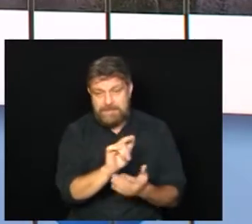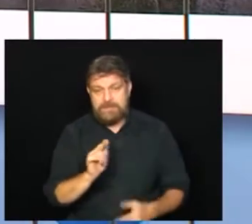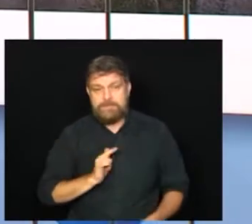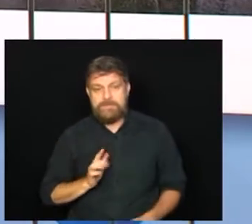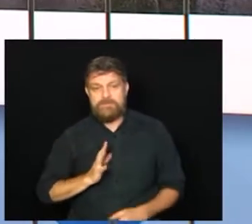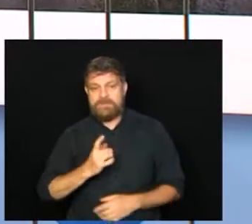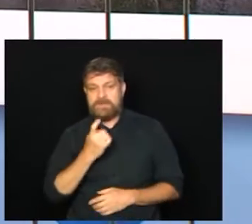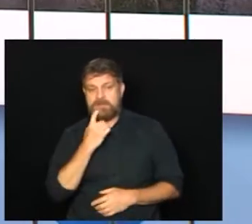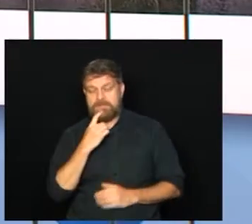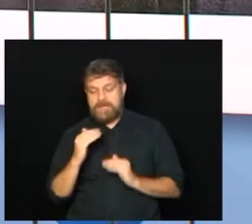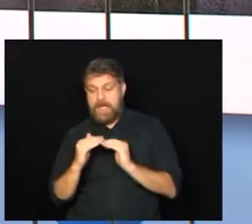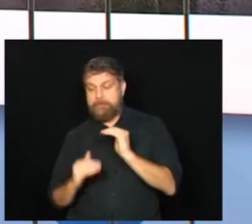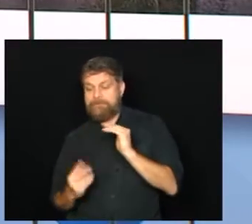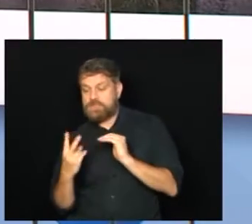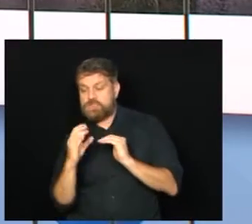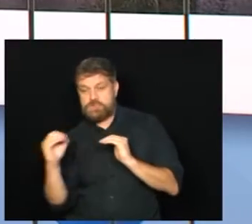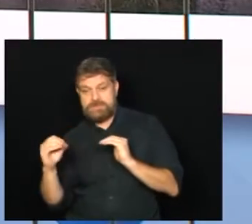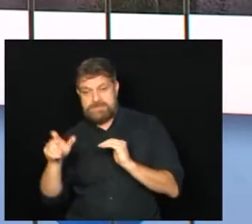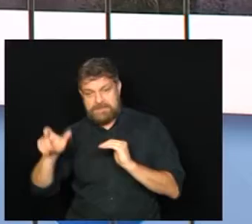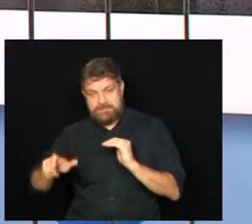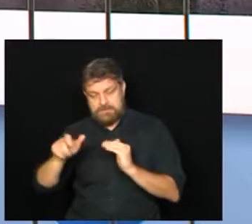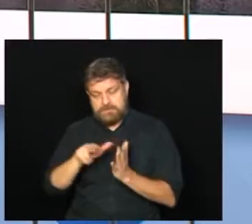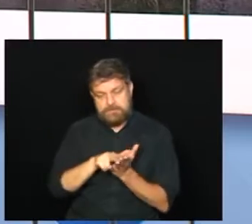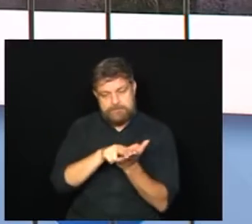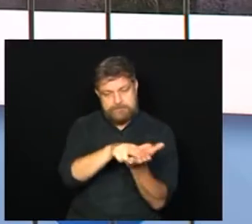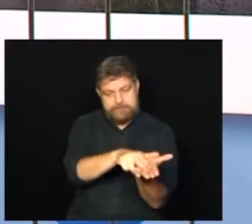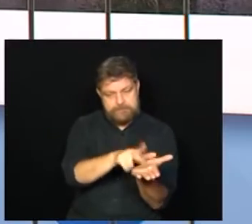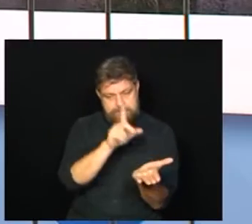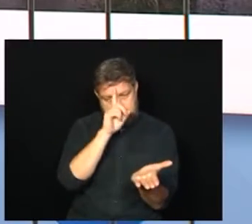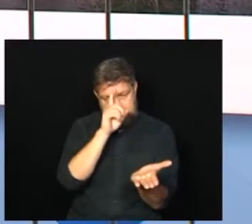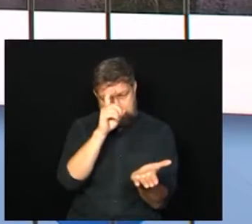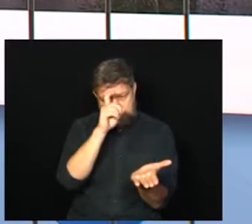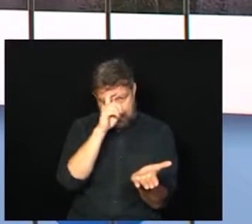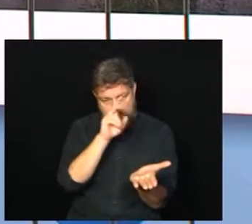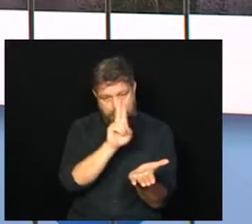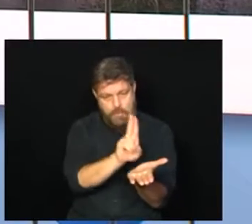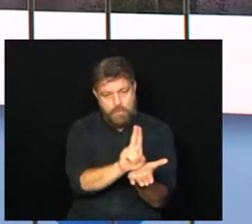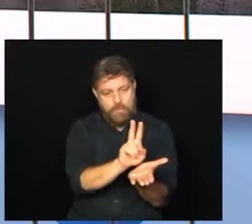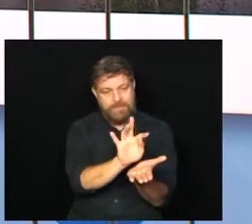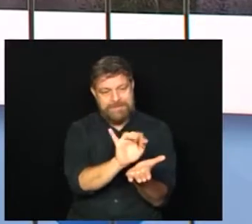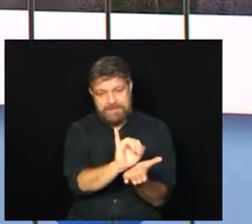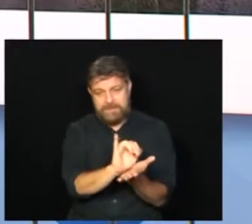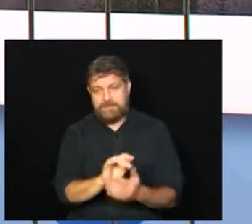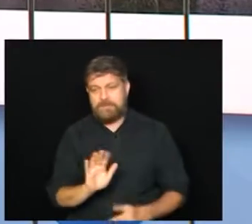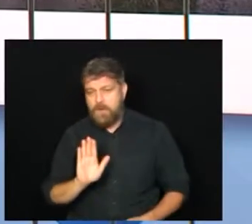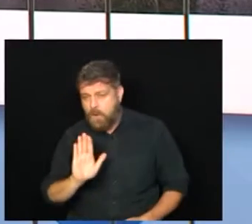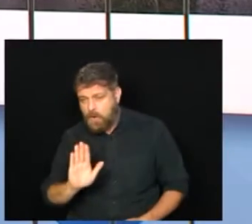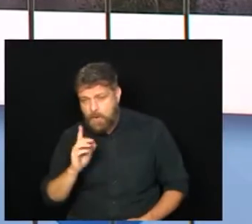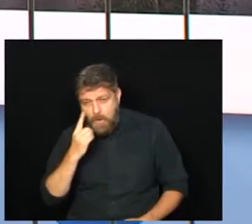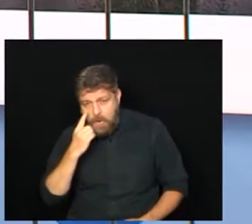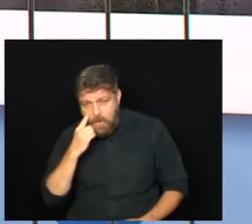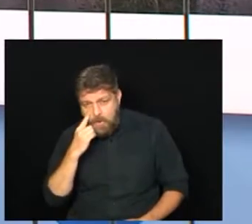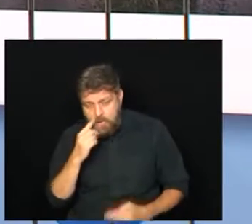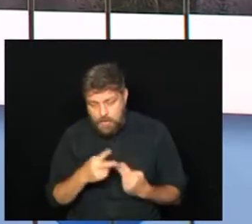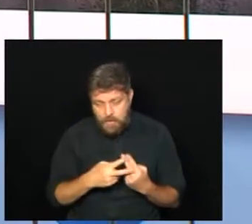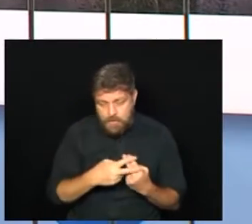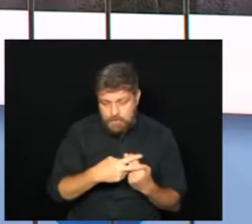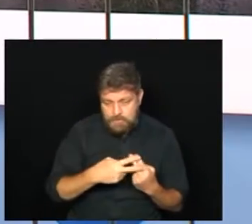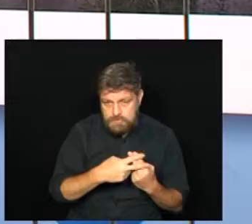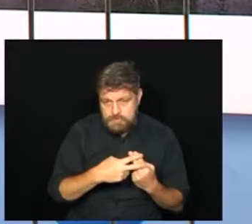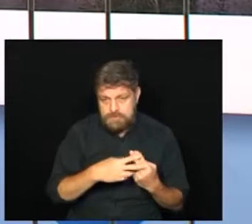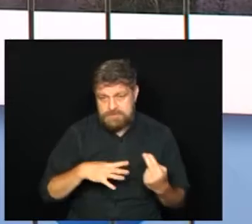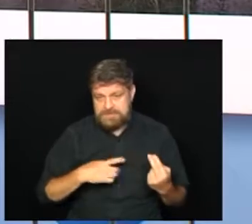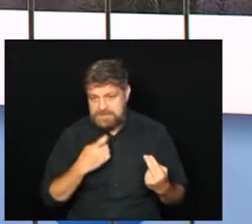menos de 200 pacientes internados nos leitos de UTI da cidade. Então, nós ficamos assim, olha, no SUS municipal,